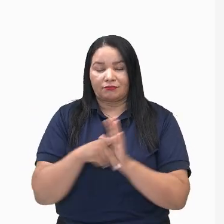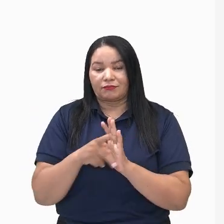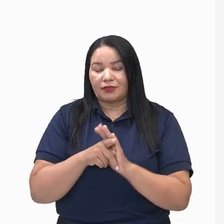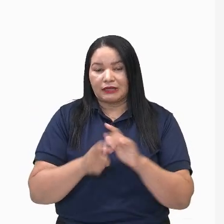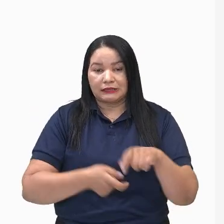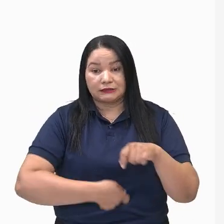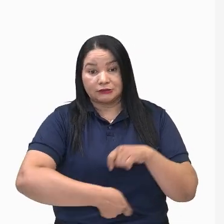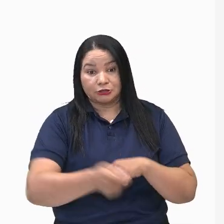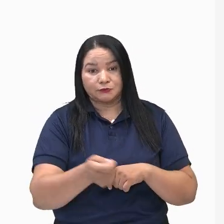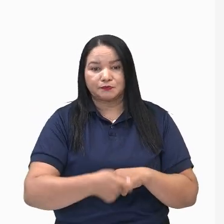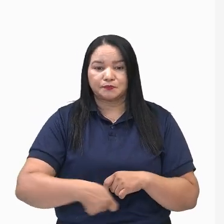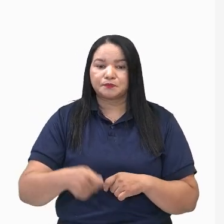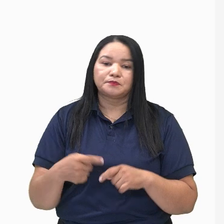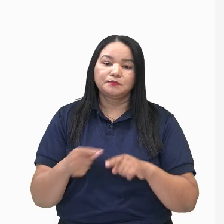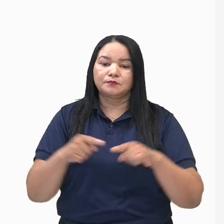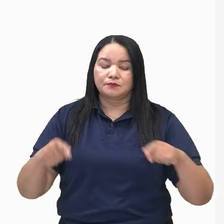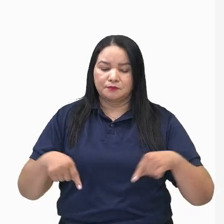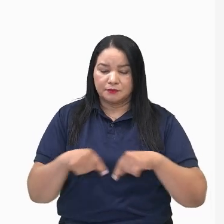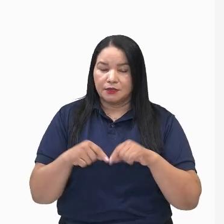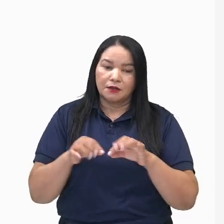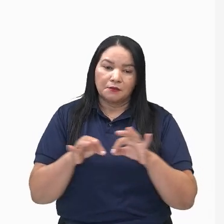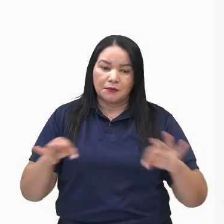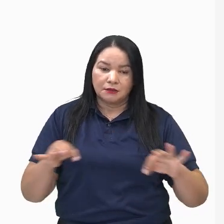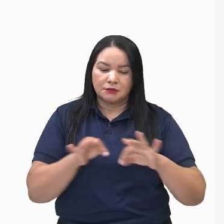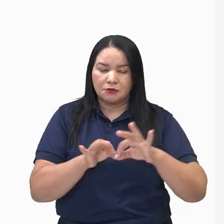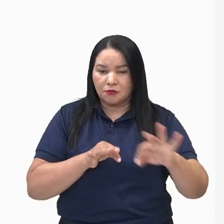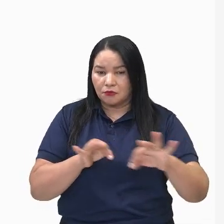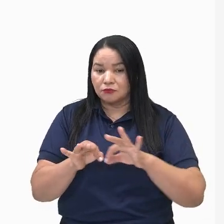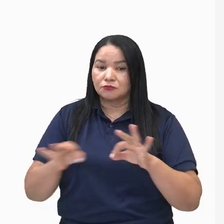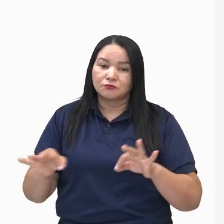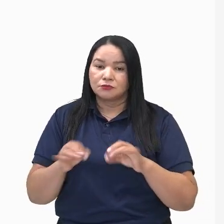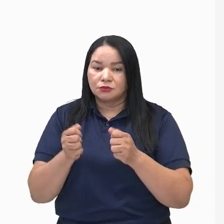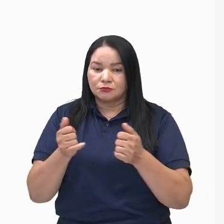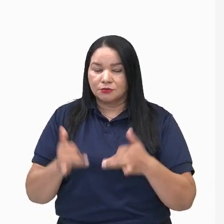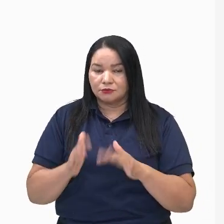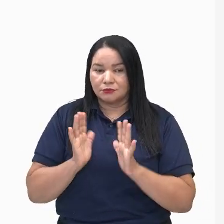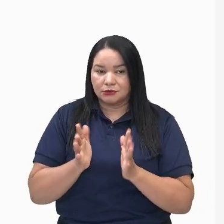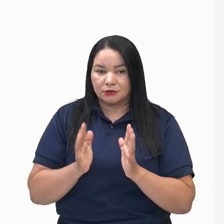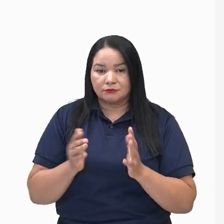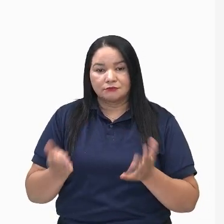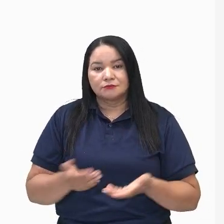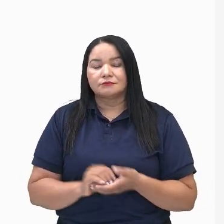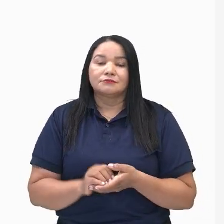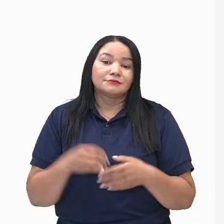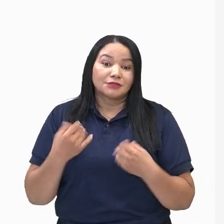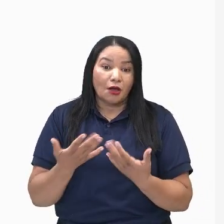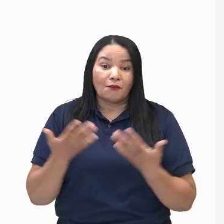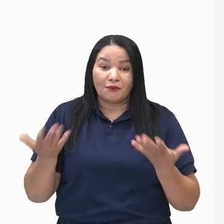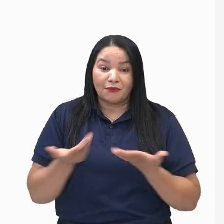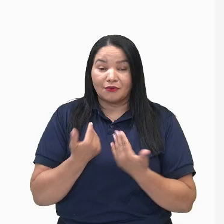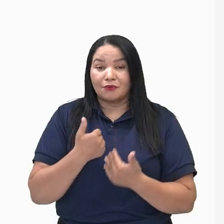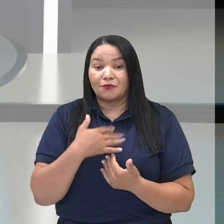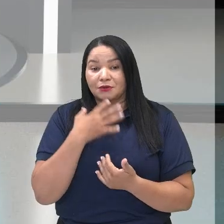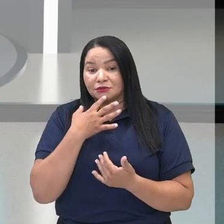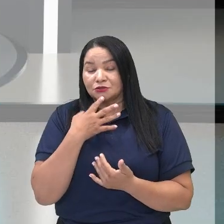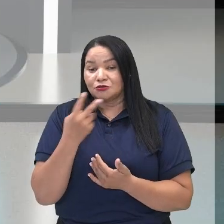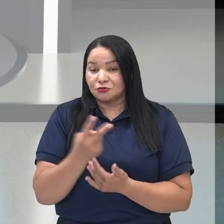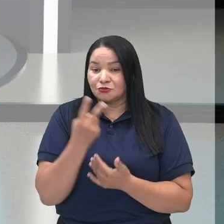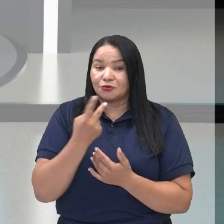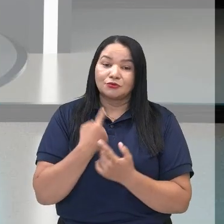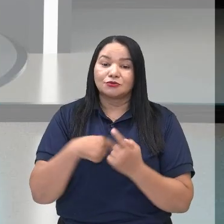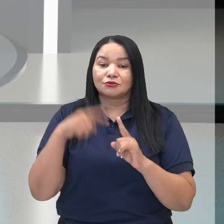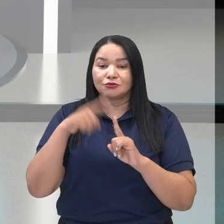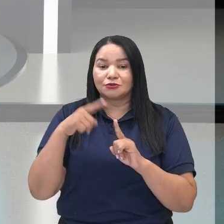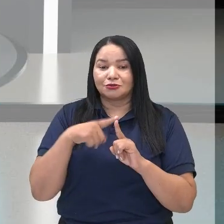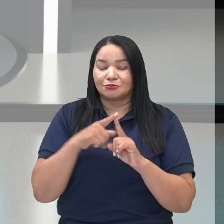as dimensões que apresentei para vocês. Perfeito? Bom, turmas, conhecemos aí duas modalidades muito interessantes,